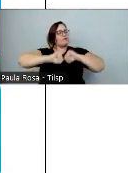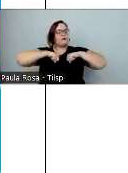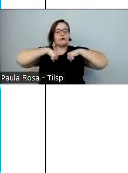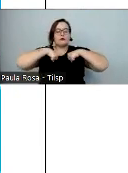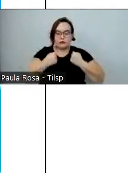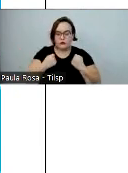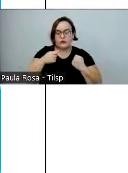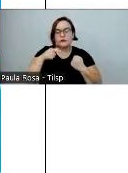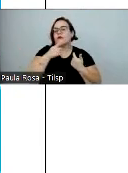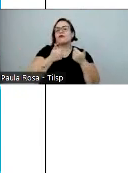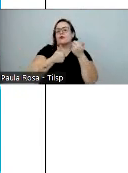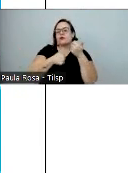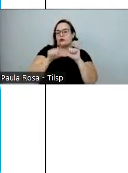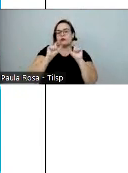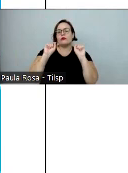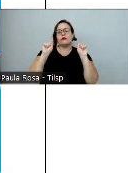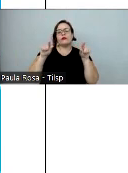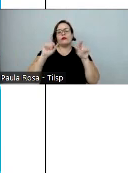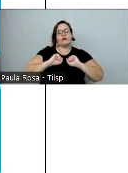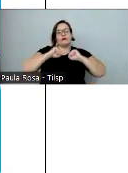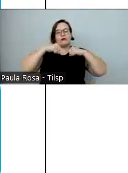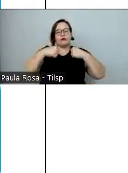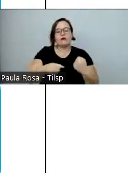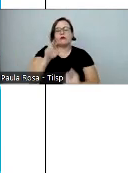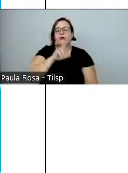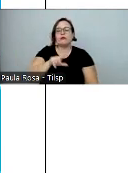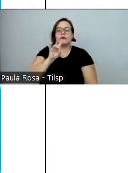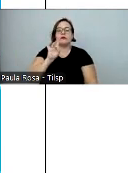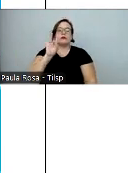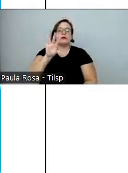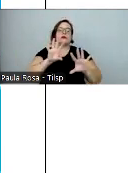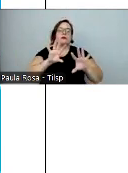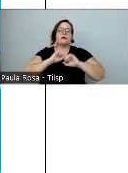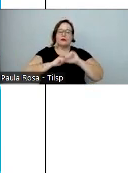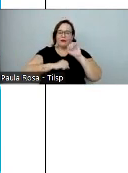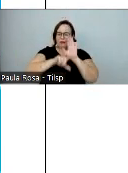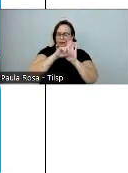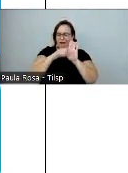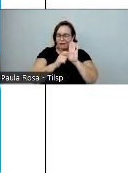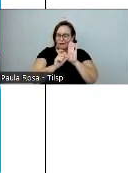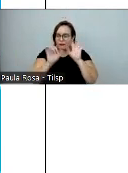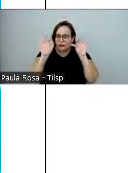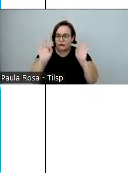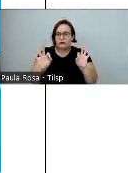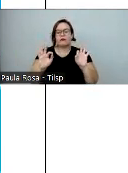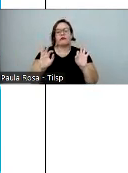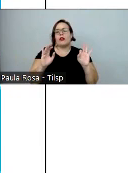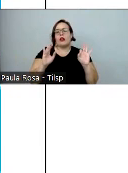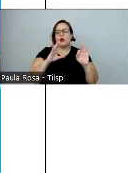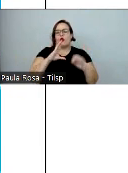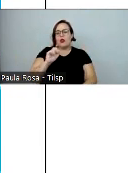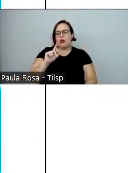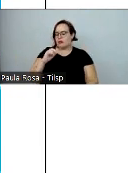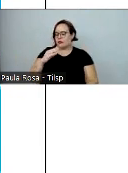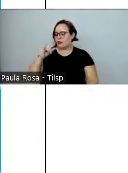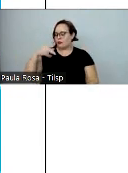aqui tem relação com a proatividade quer dizer não é apenas adquirir no sentido legal do termo colecionar é um ato contínuo e que não necessariamente